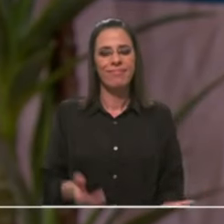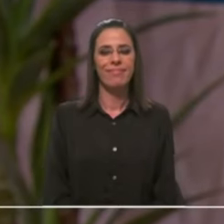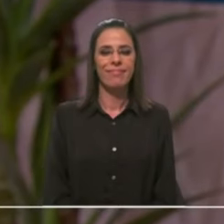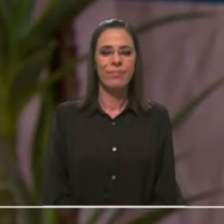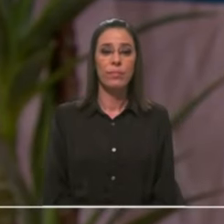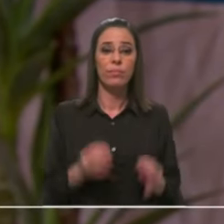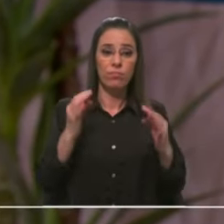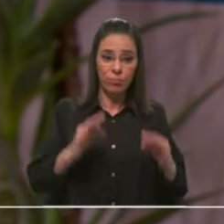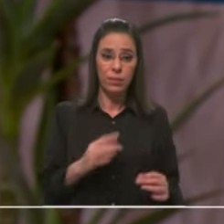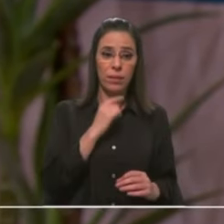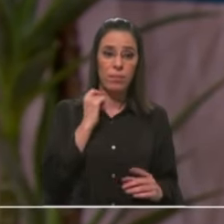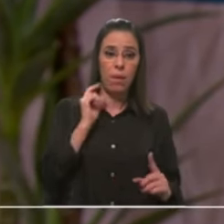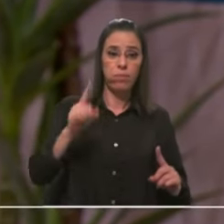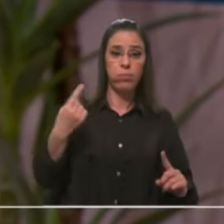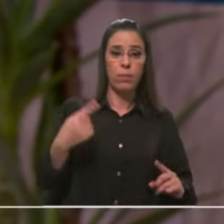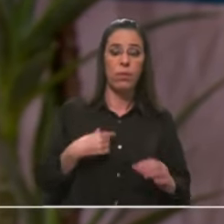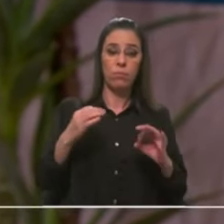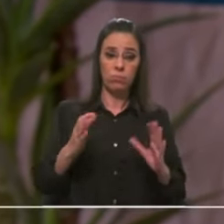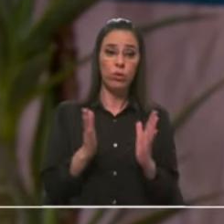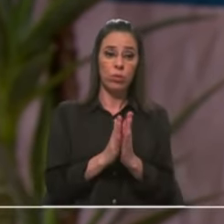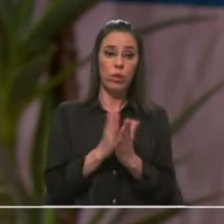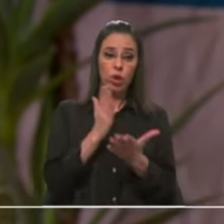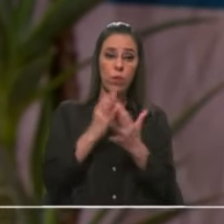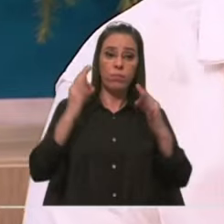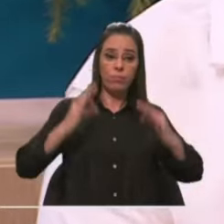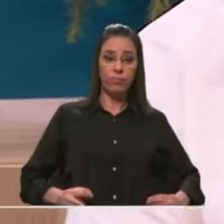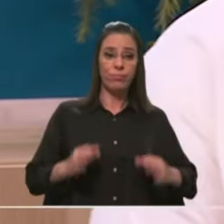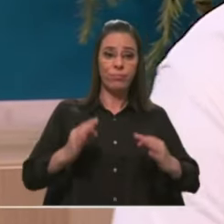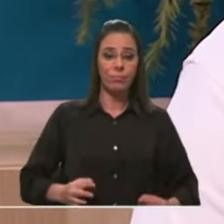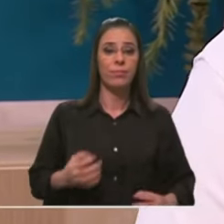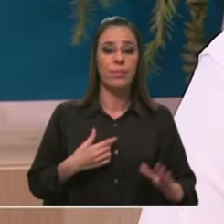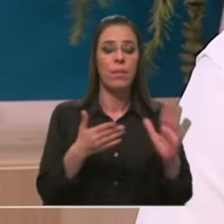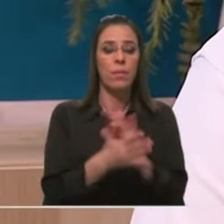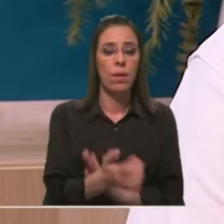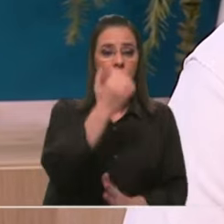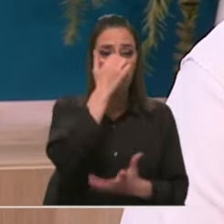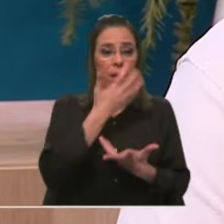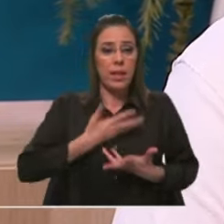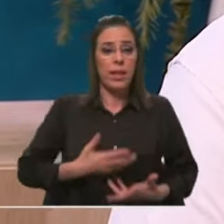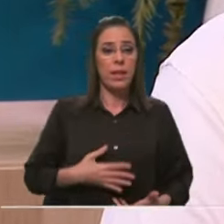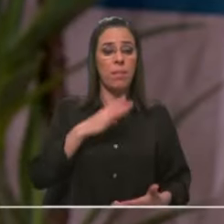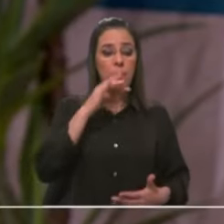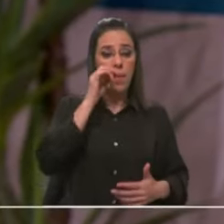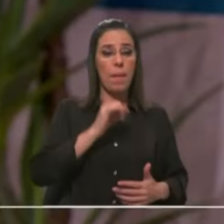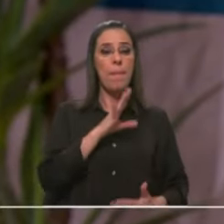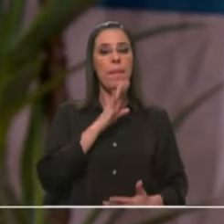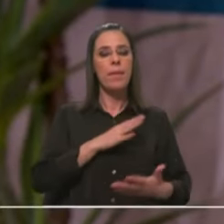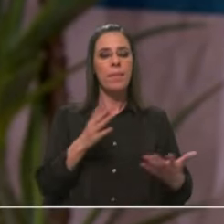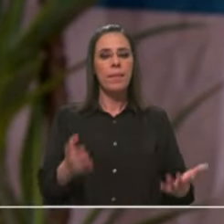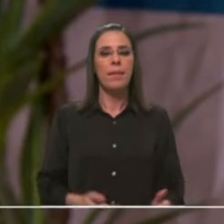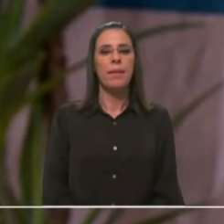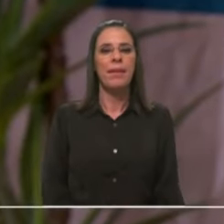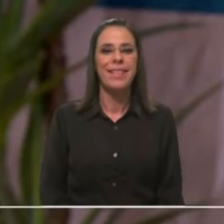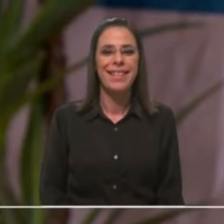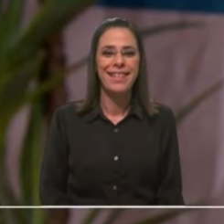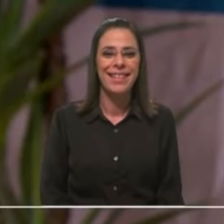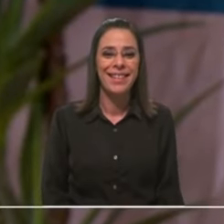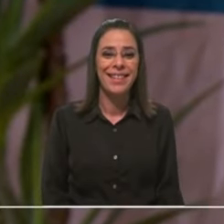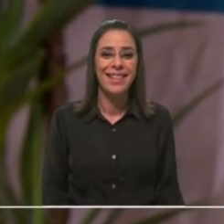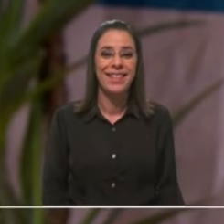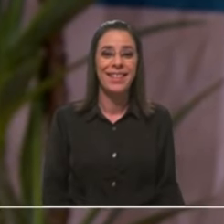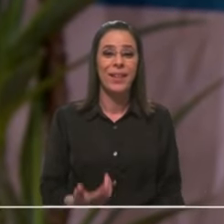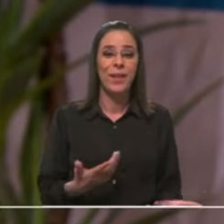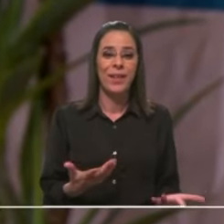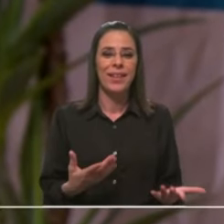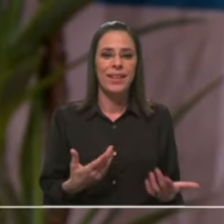mas chegou mesmo a querer ser padre sim eu estive no seminário mesmo eu eu quando que foi uma desilusão para os meus pais sobretudo para a minha mãe e